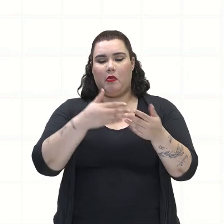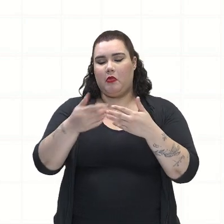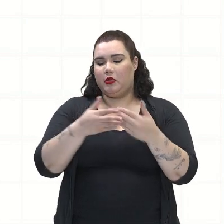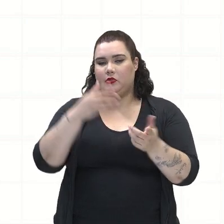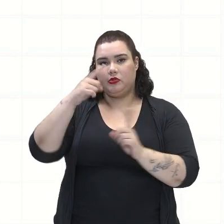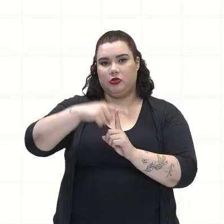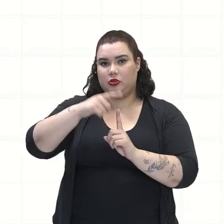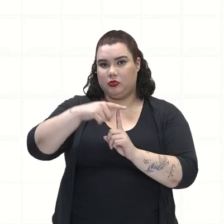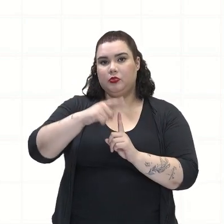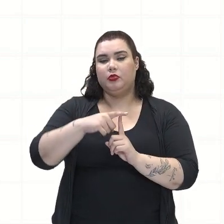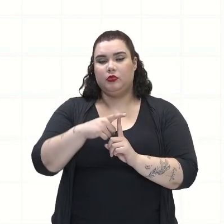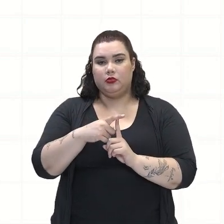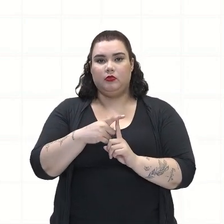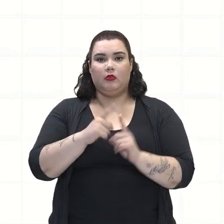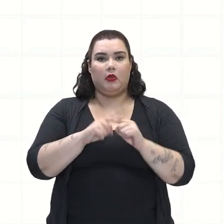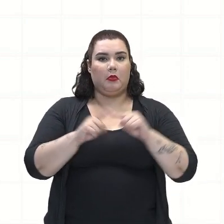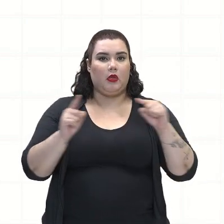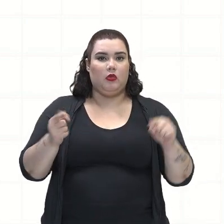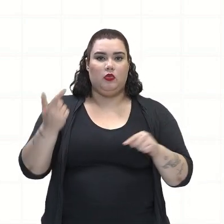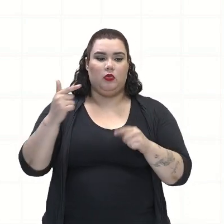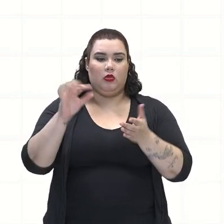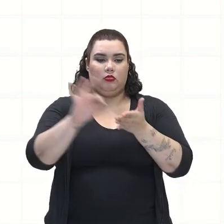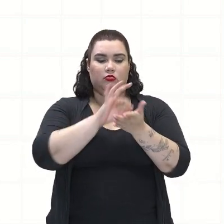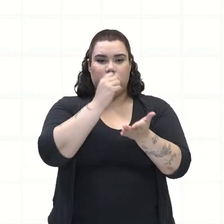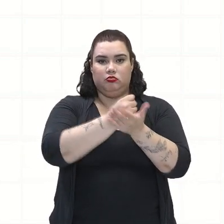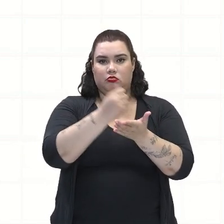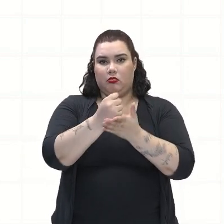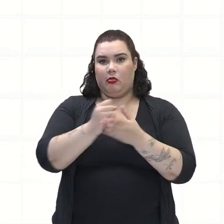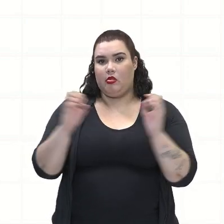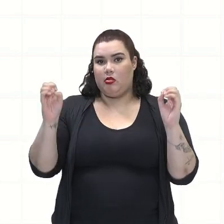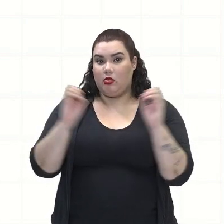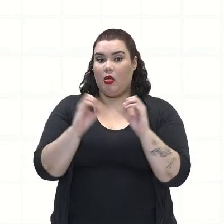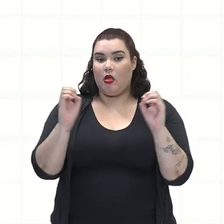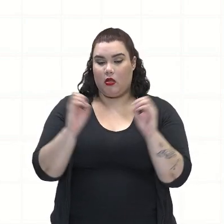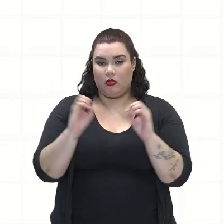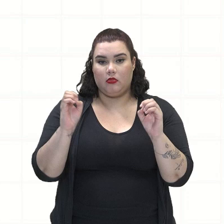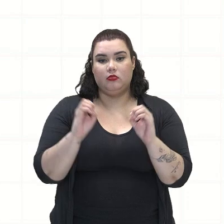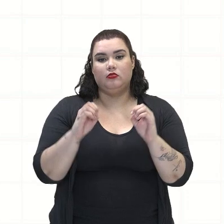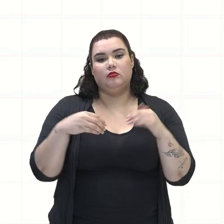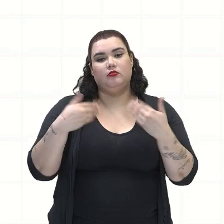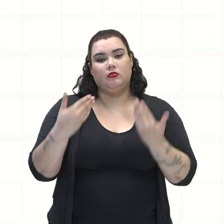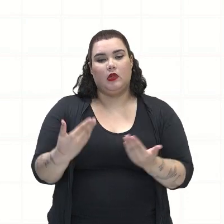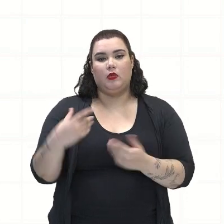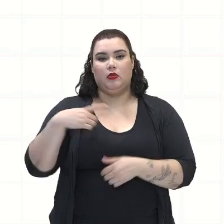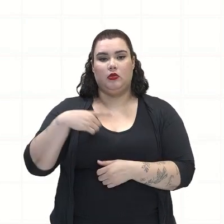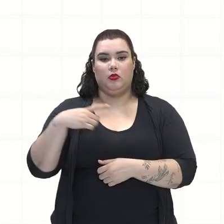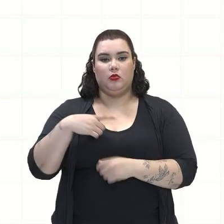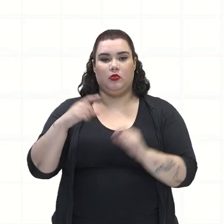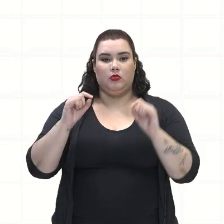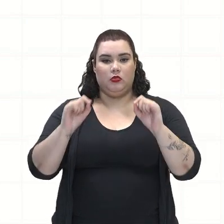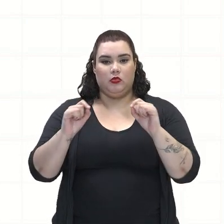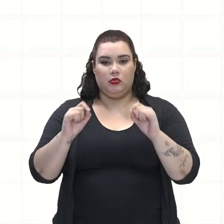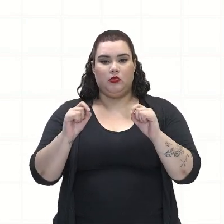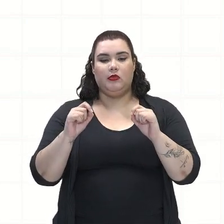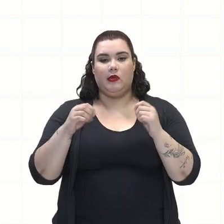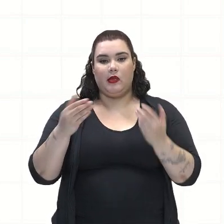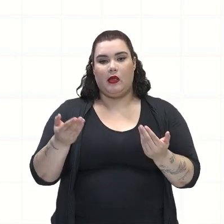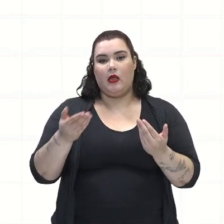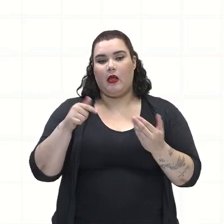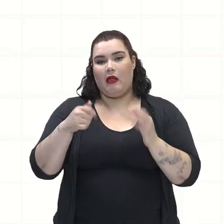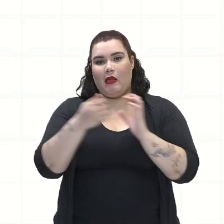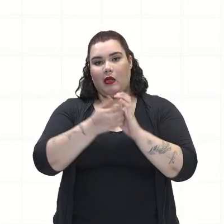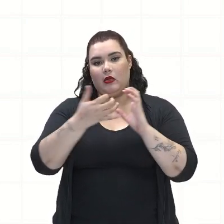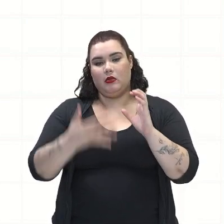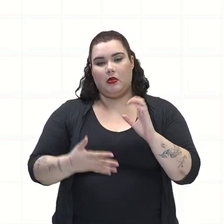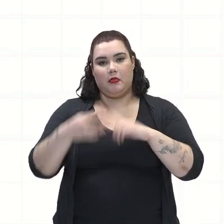né? Sem necessariamente ser contratado por aquelas pessoas. Então a gente tem ali essa necessidade, é uma característica